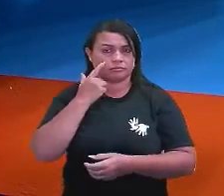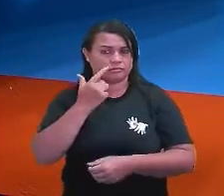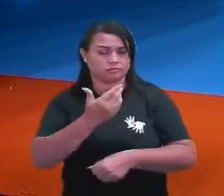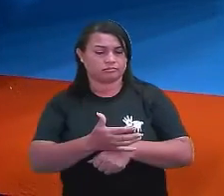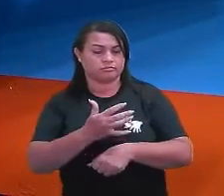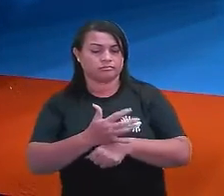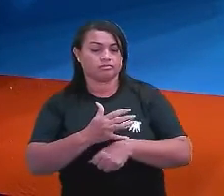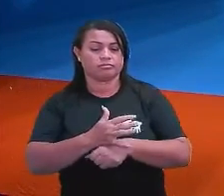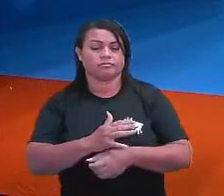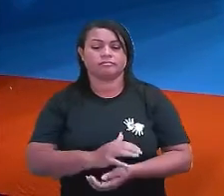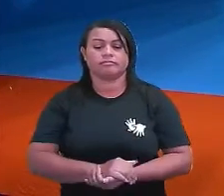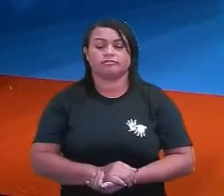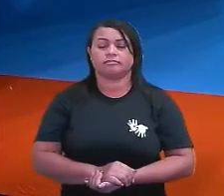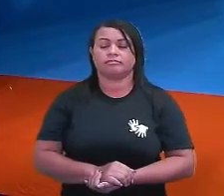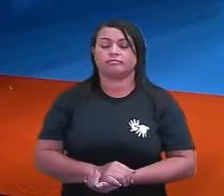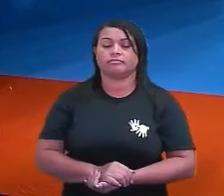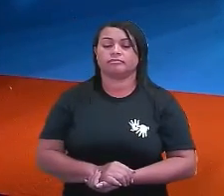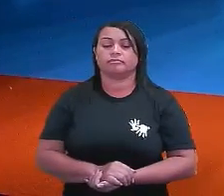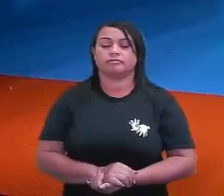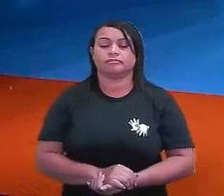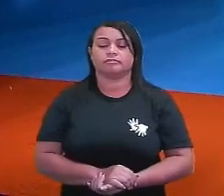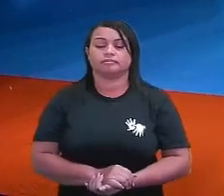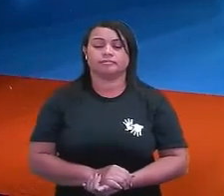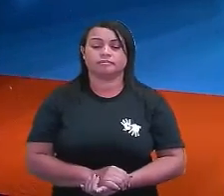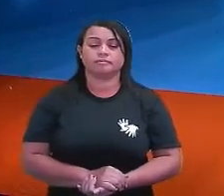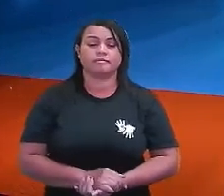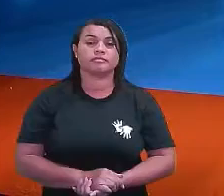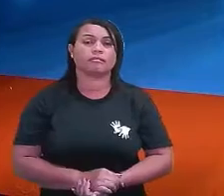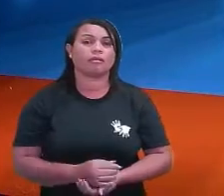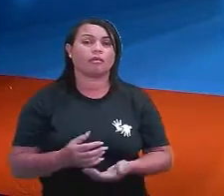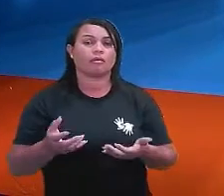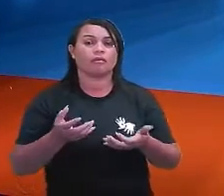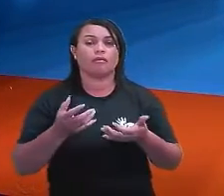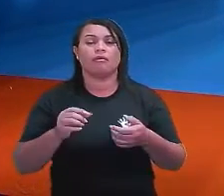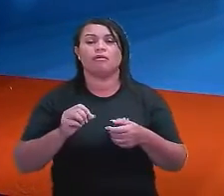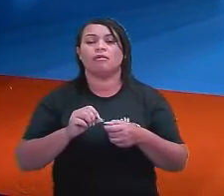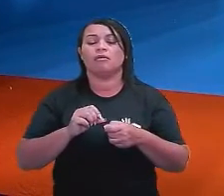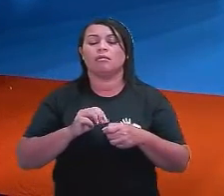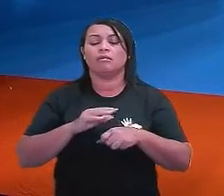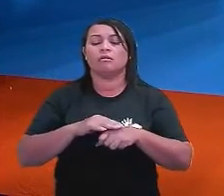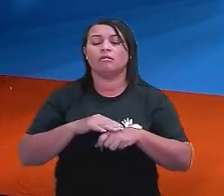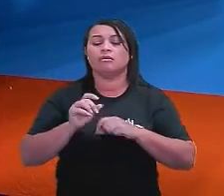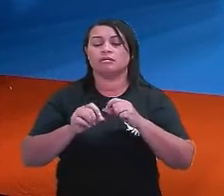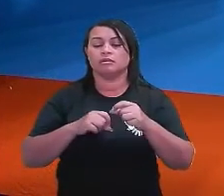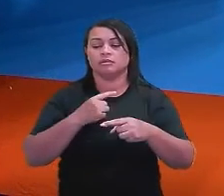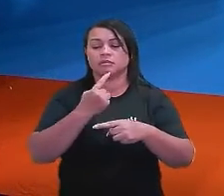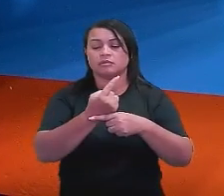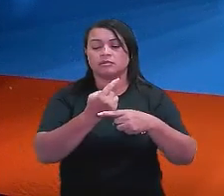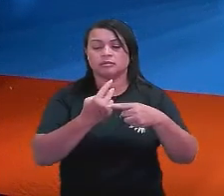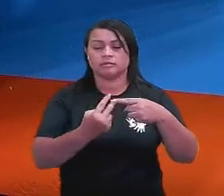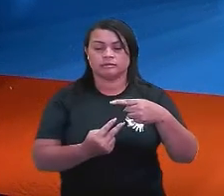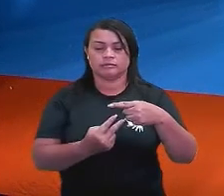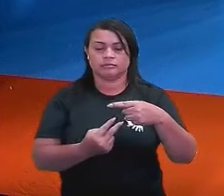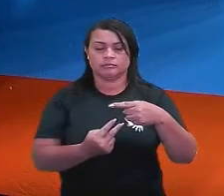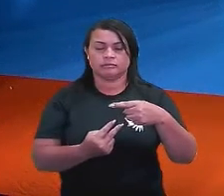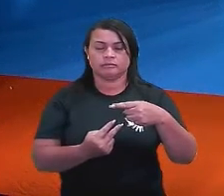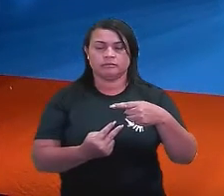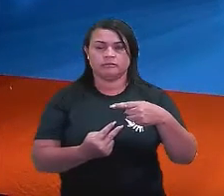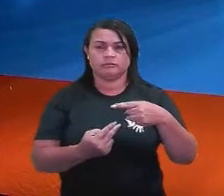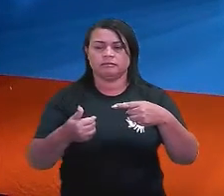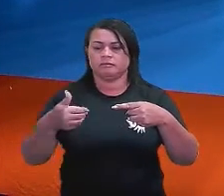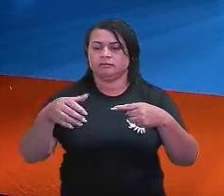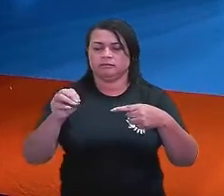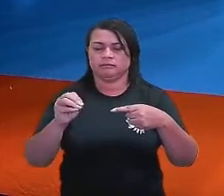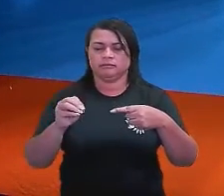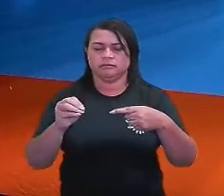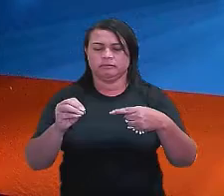praticar. A gente vai praticar agora. Eu quero fazer um meio, né? Meio de